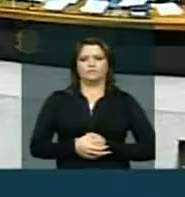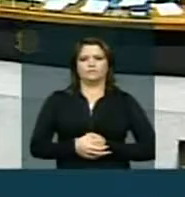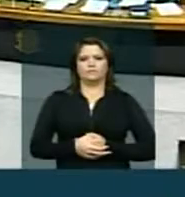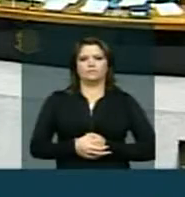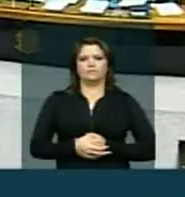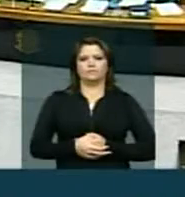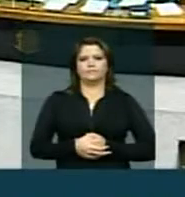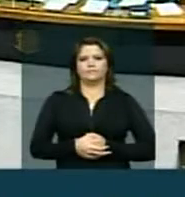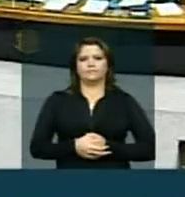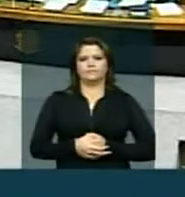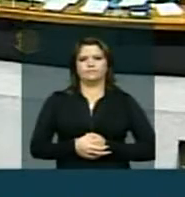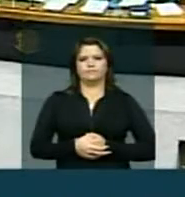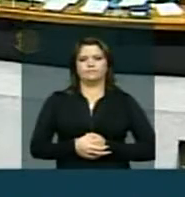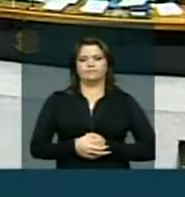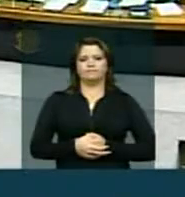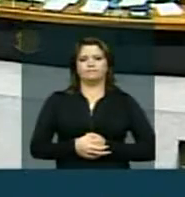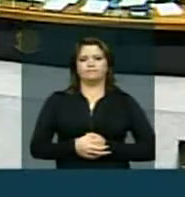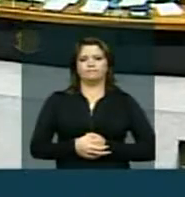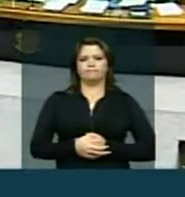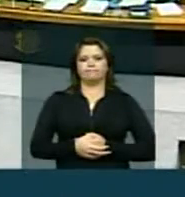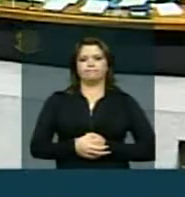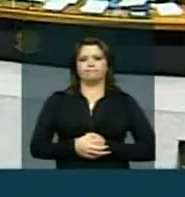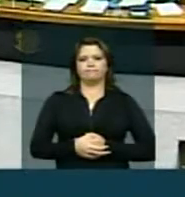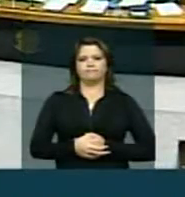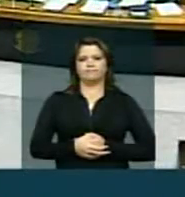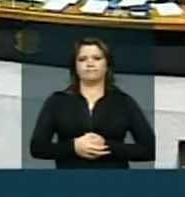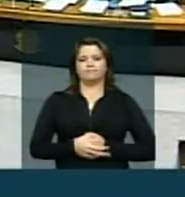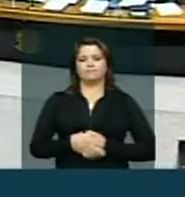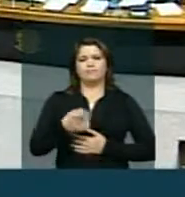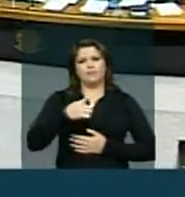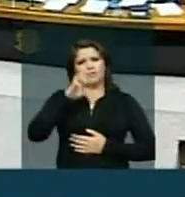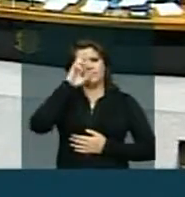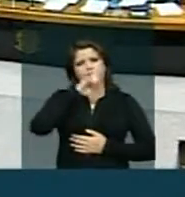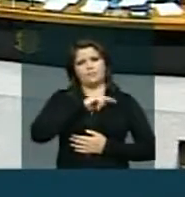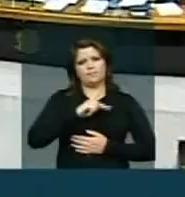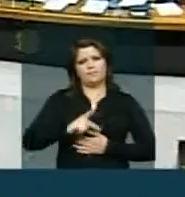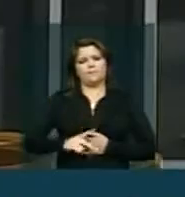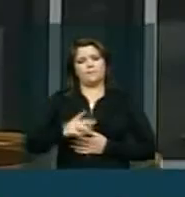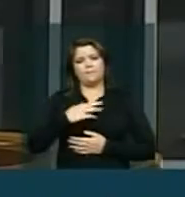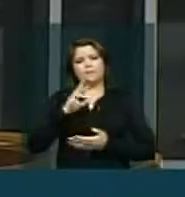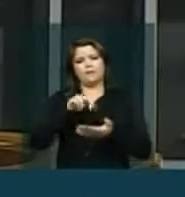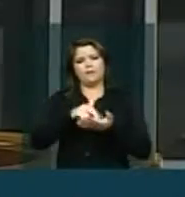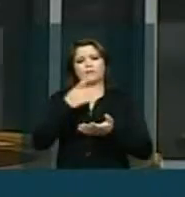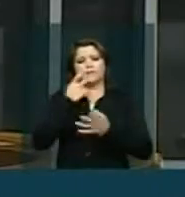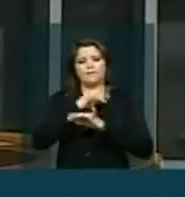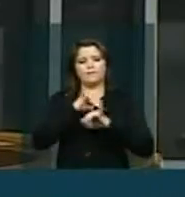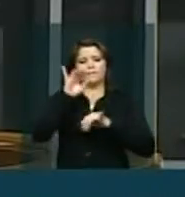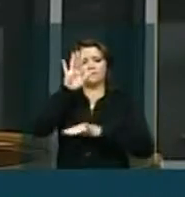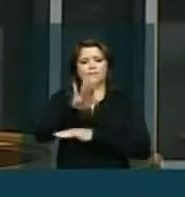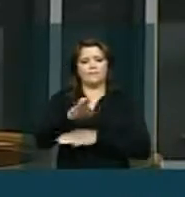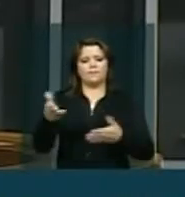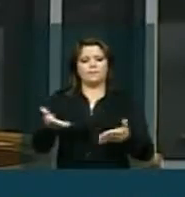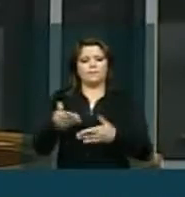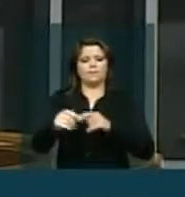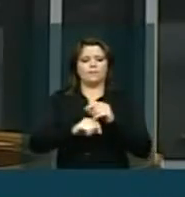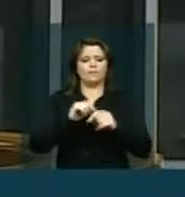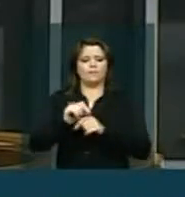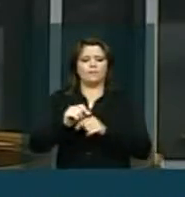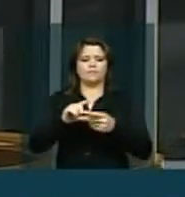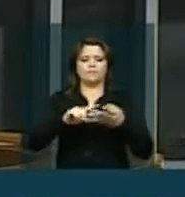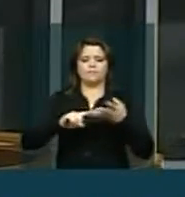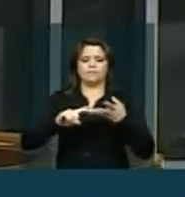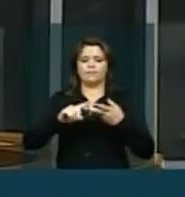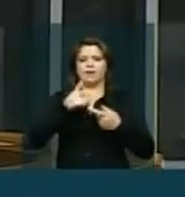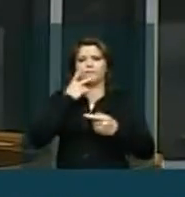Presidente, isso. Tá, obrigado. Senhor presidente, vem à tribuna nessa tarde abordar